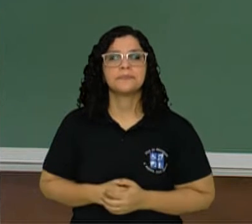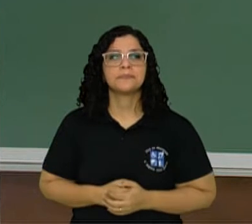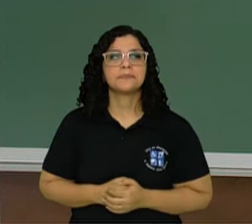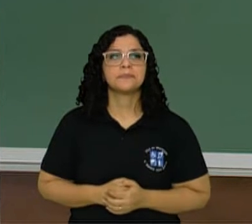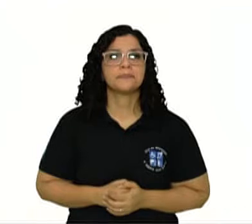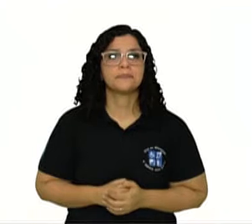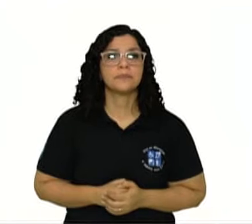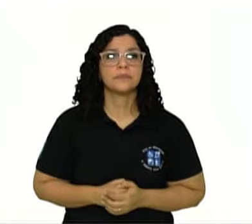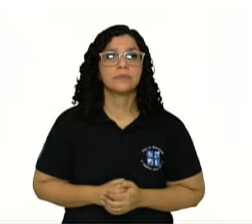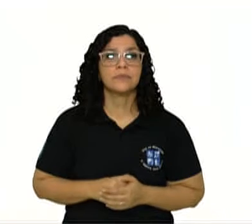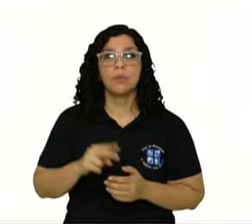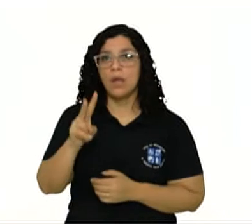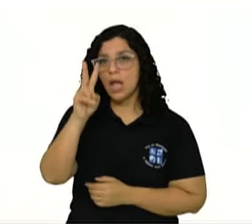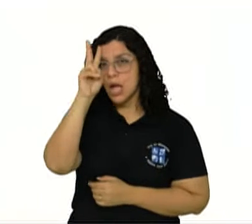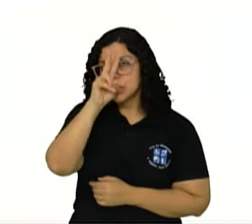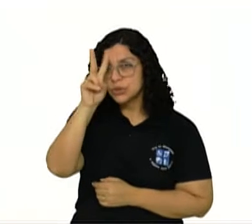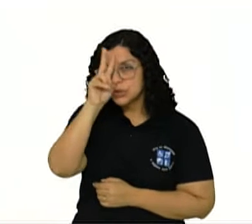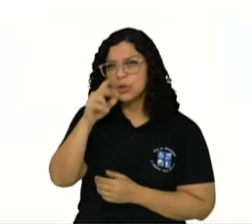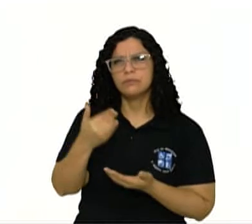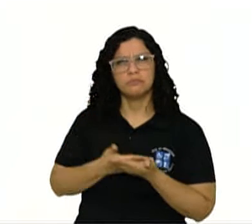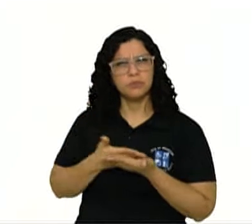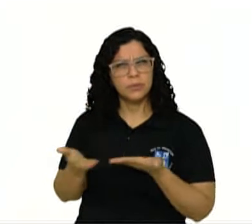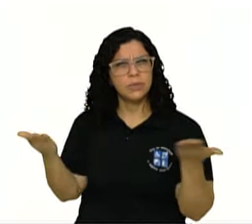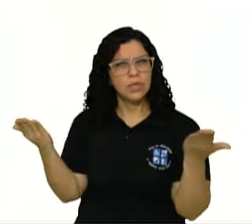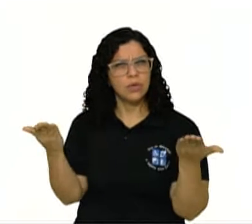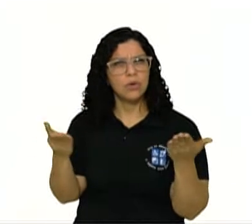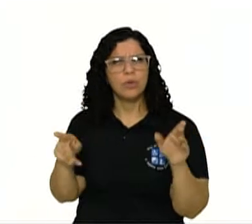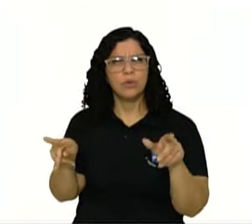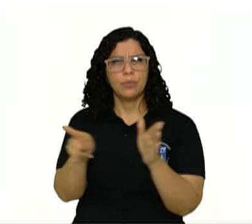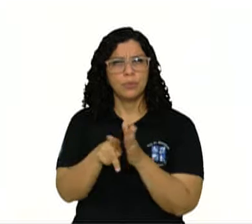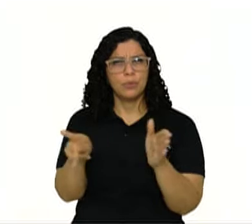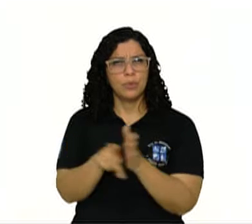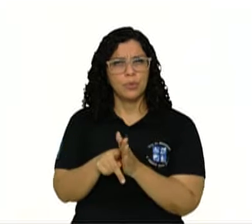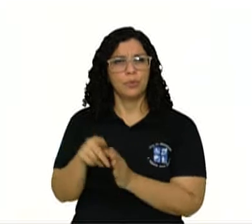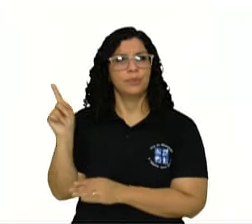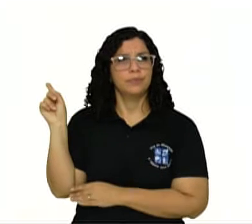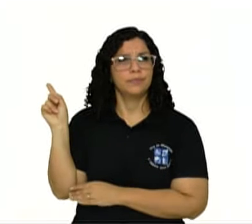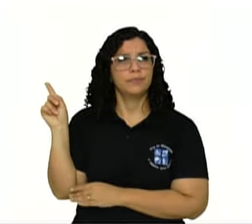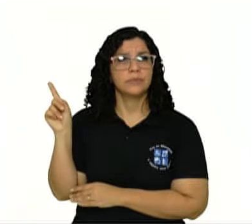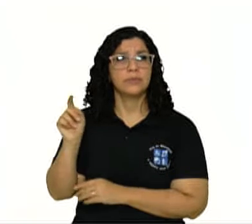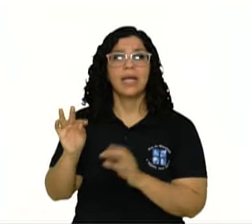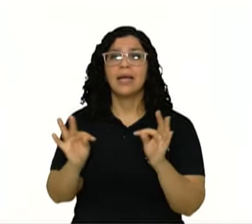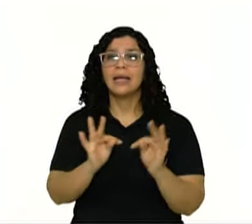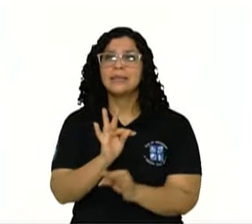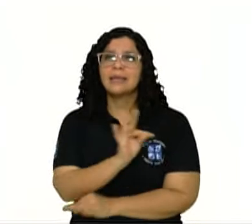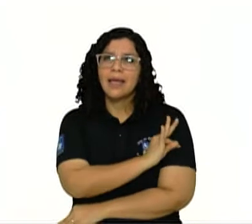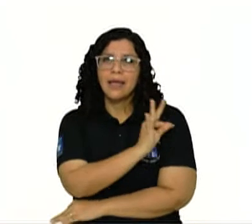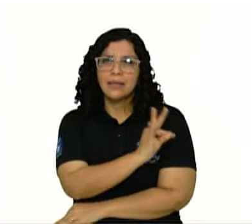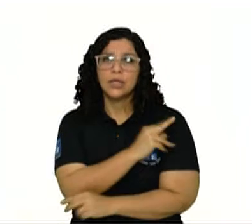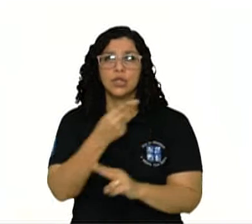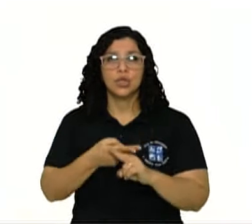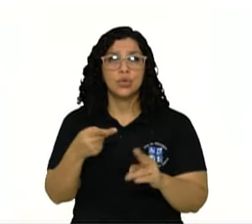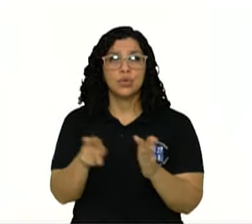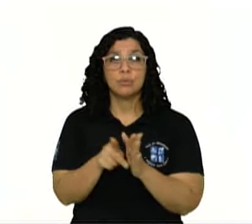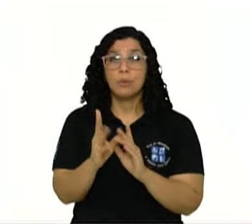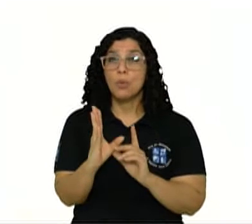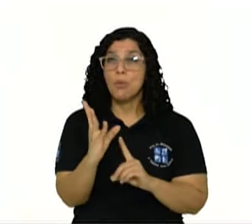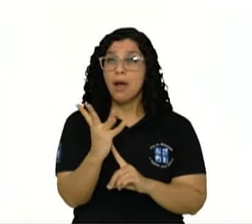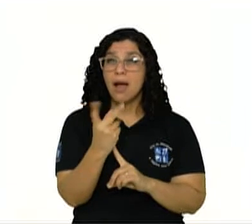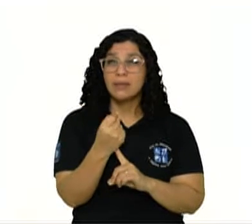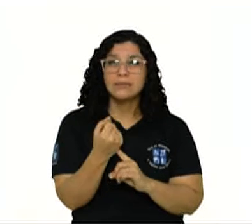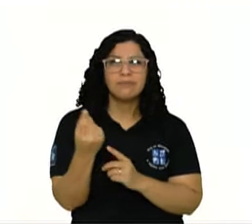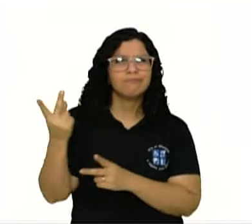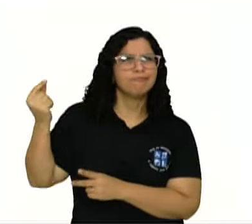gravuras. Então aqui, vamos primeiro remeter à história da gravura. A técnica da gravura é uma arte muito